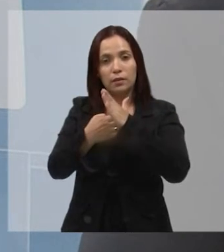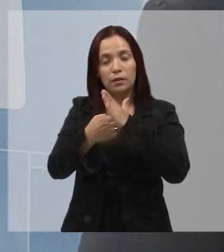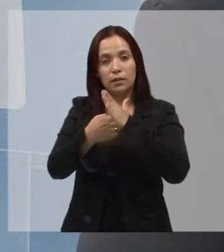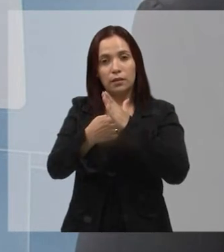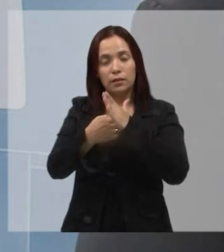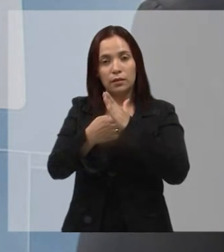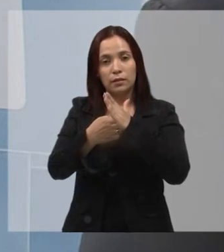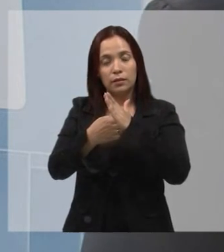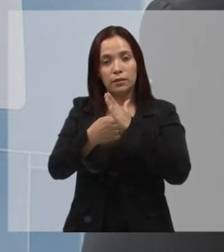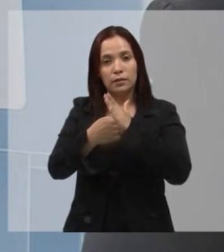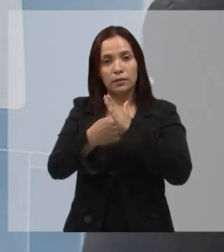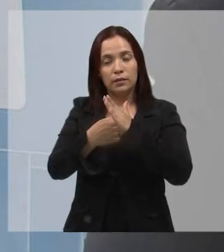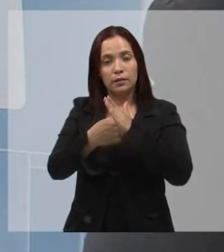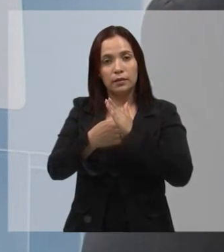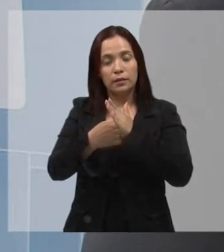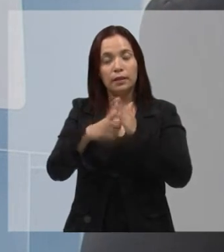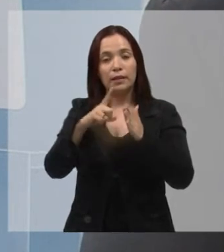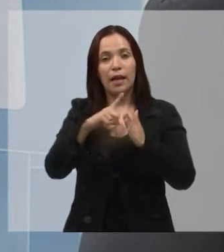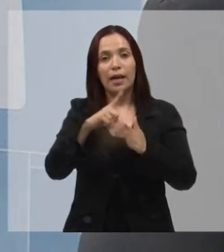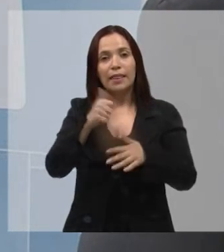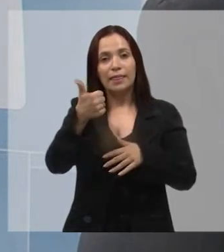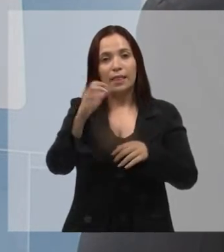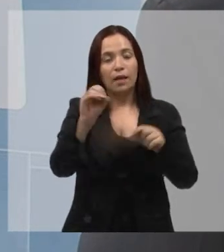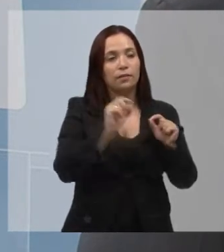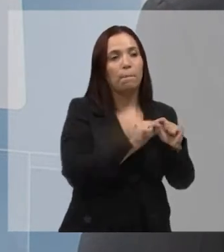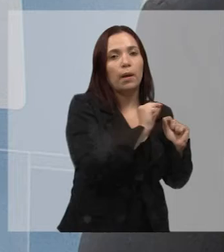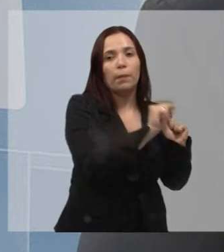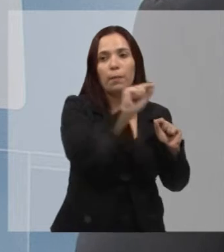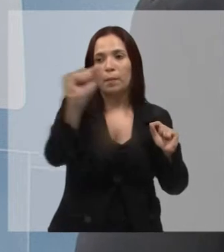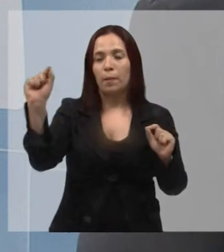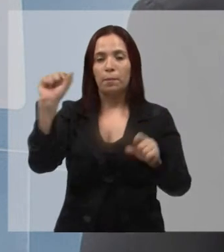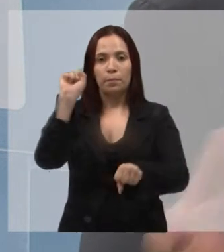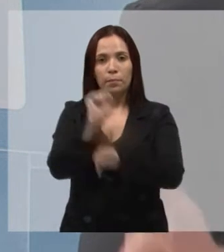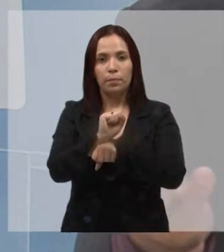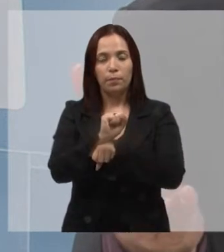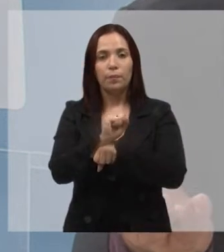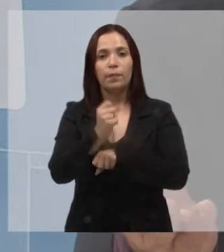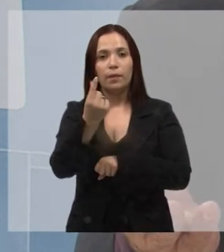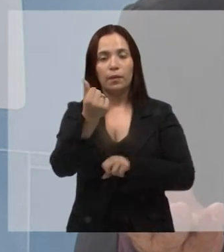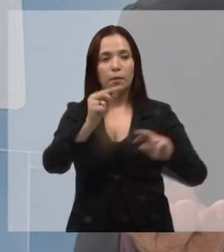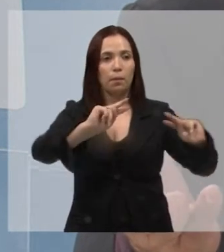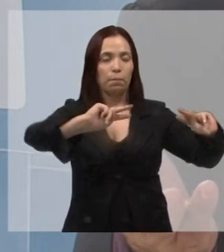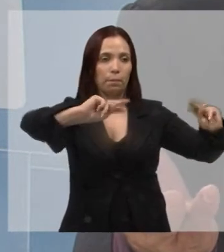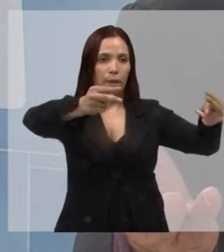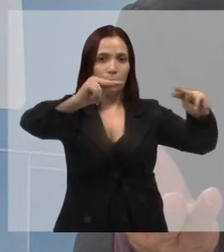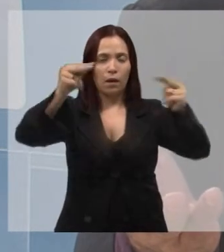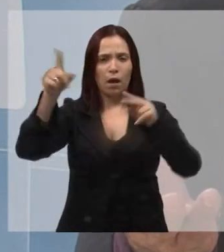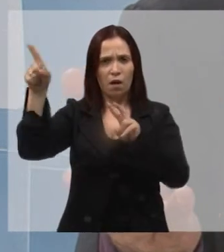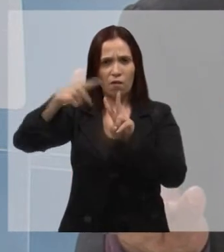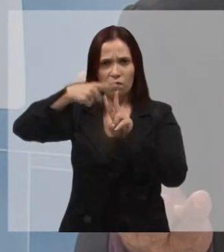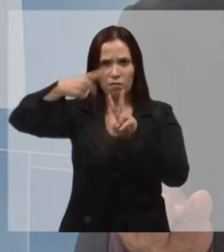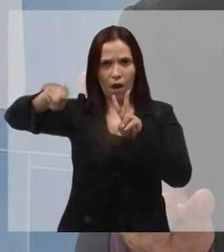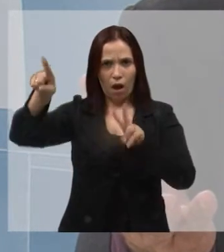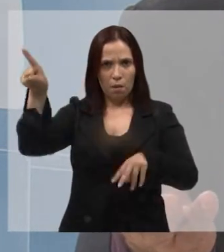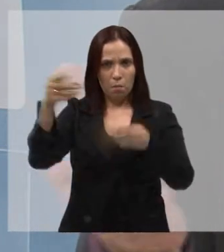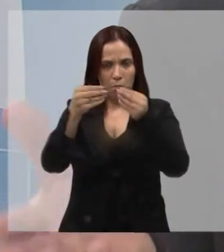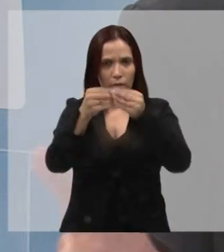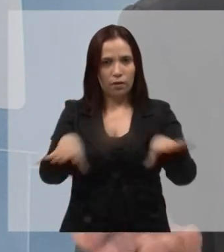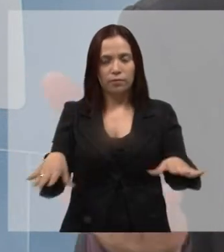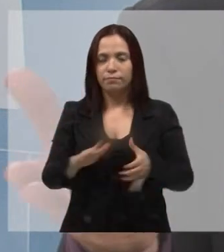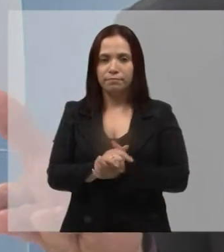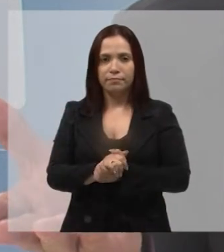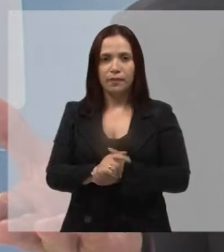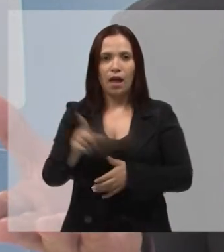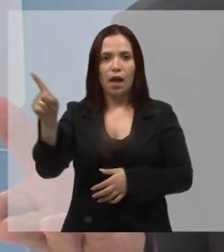produzir menos porque 10 empreendimentos vão ficar parados para esvaziar a barragem, o preço subiu. Quer dizer, a Vale teve algum prejuízo? Muito pelo contrário. Ela